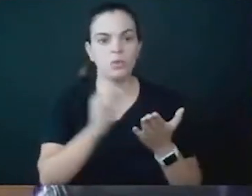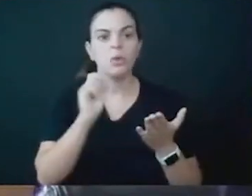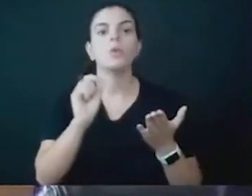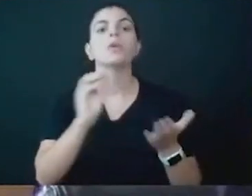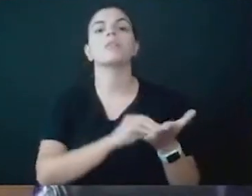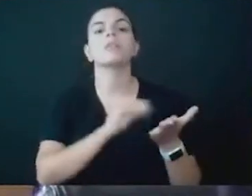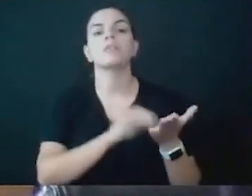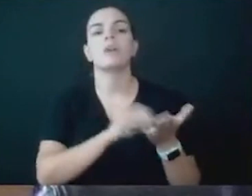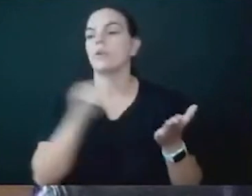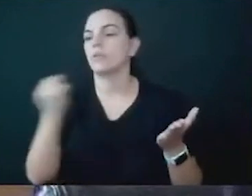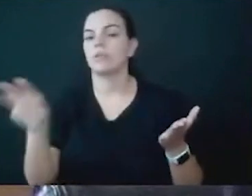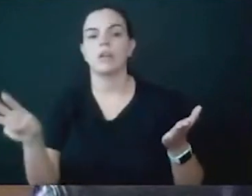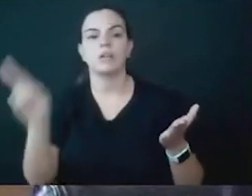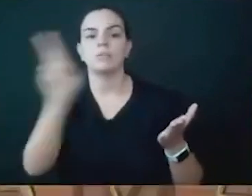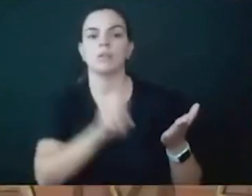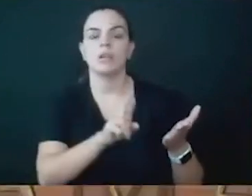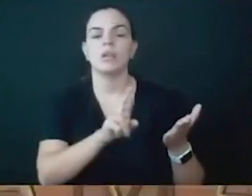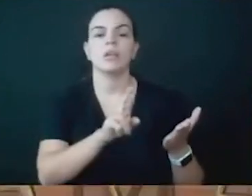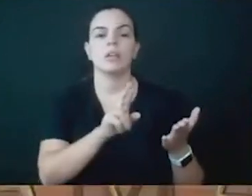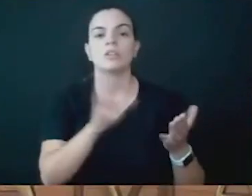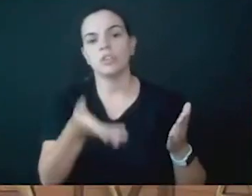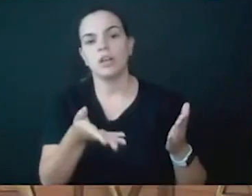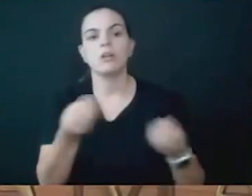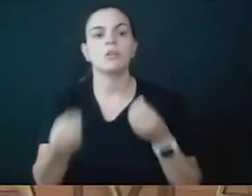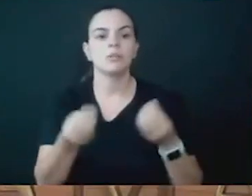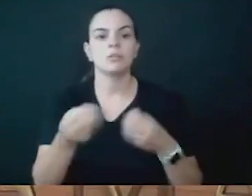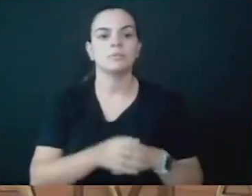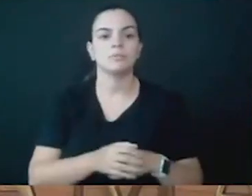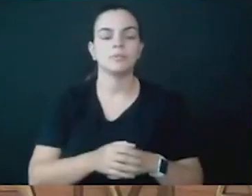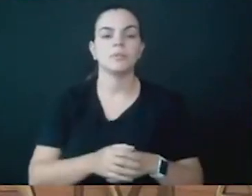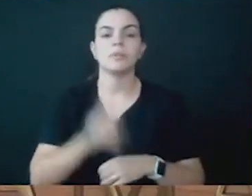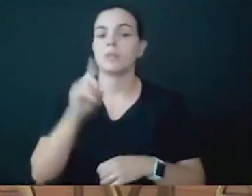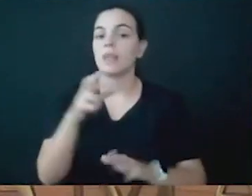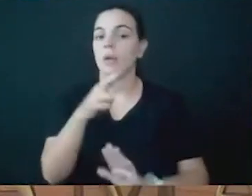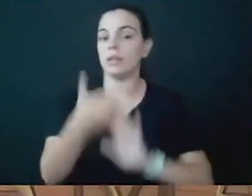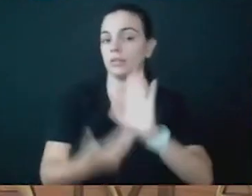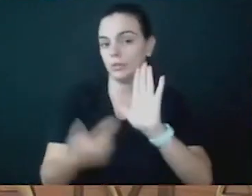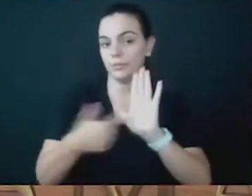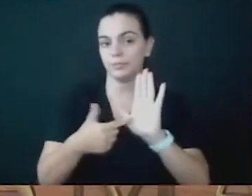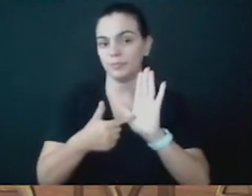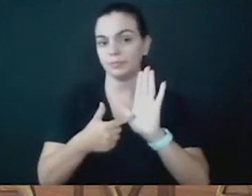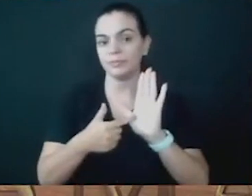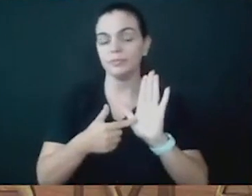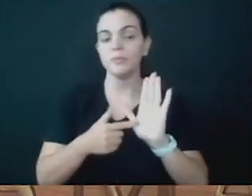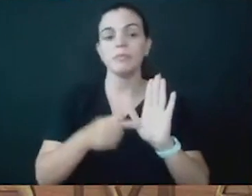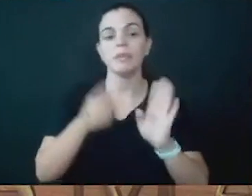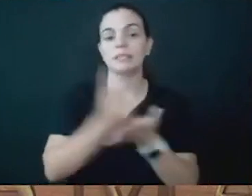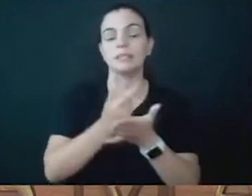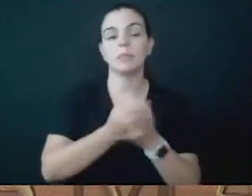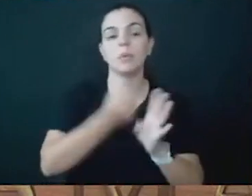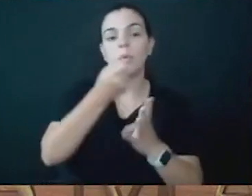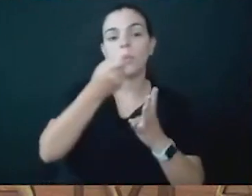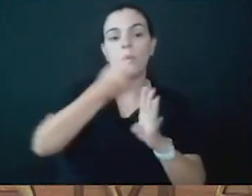dizer quantos estão sendo atendidos? Na verdade, é a temporalidade dos relatórios. Ah, a gente faz o relatório ali quadrimestral, né? Então, quando